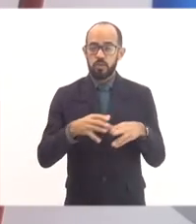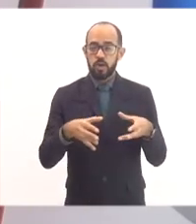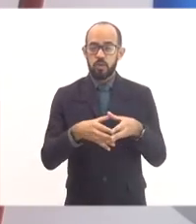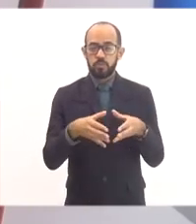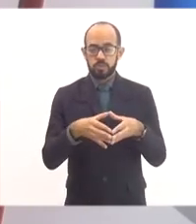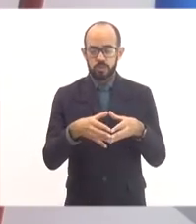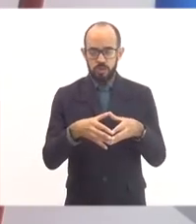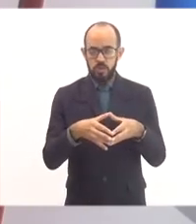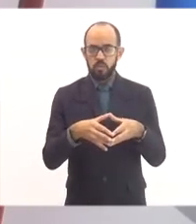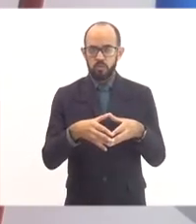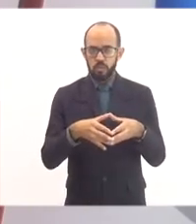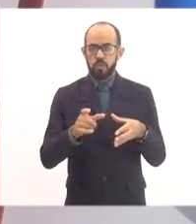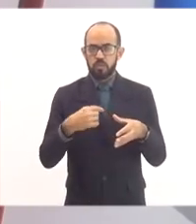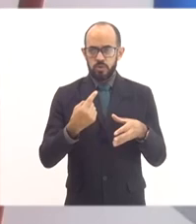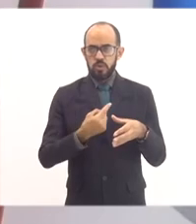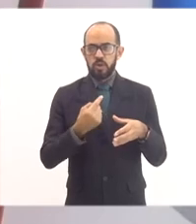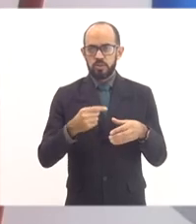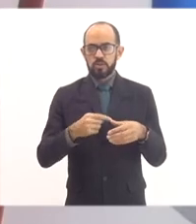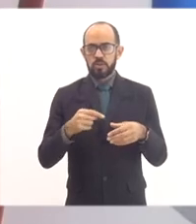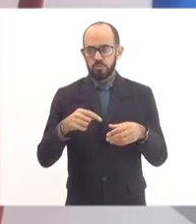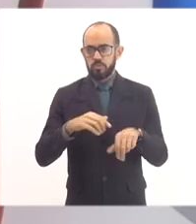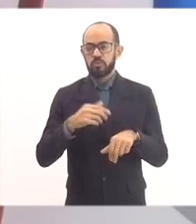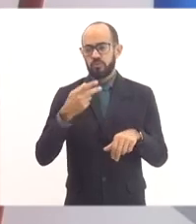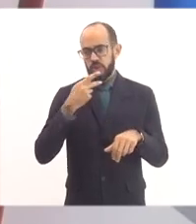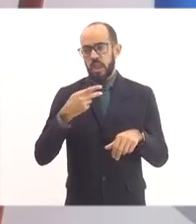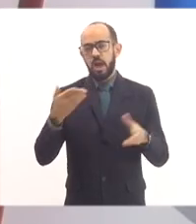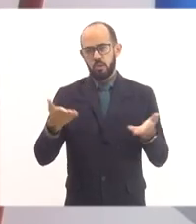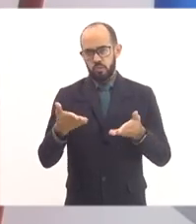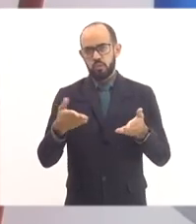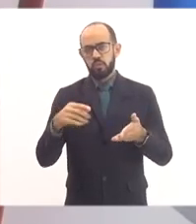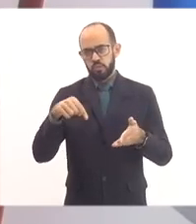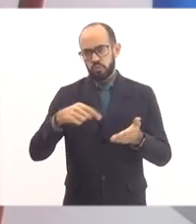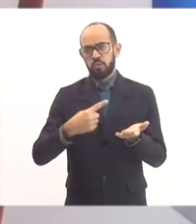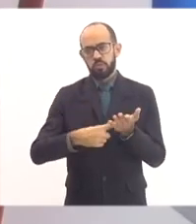que abordaríamos o assunto aqui na audiência pública.